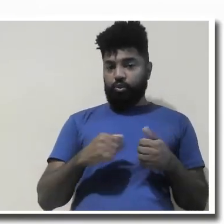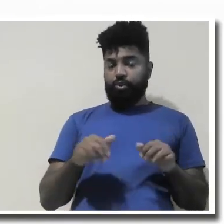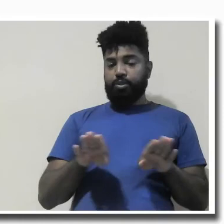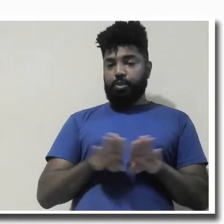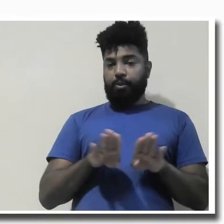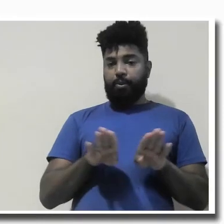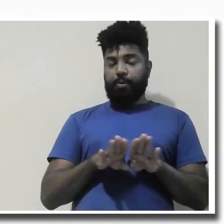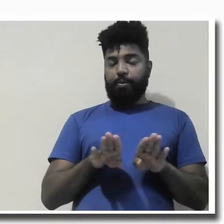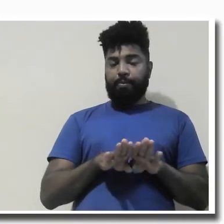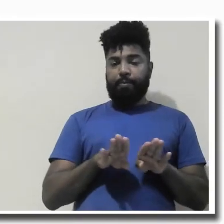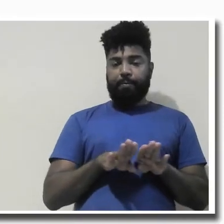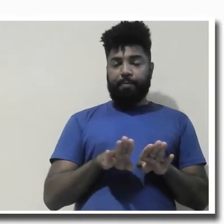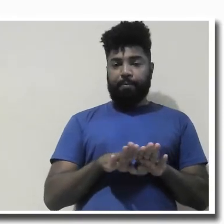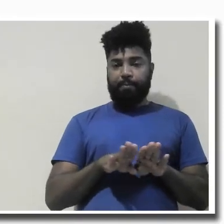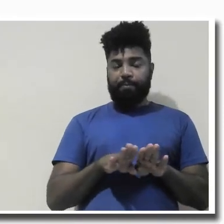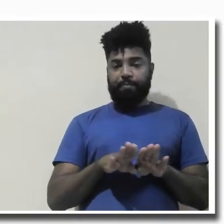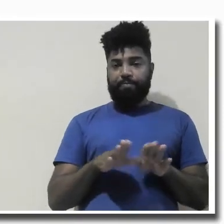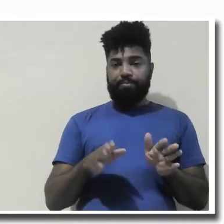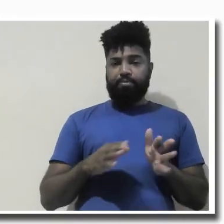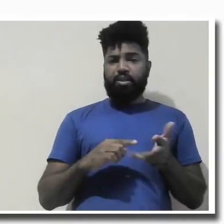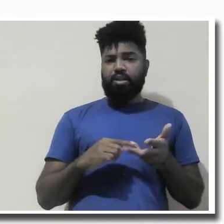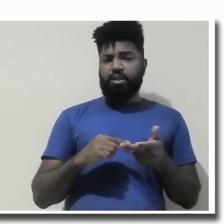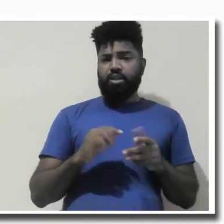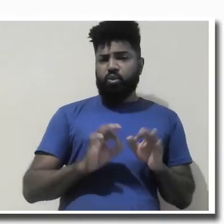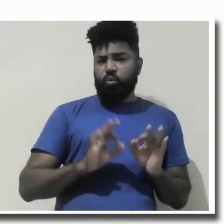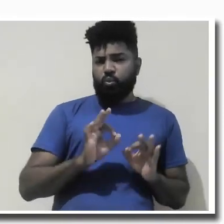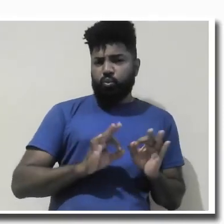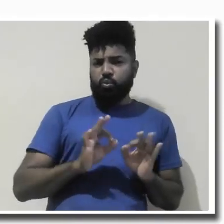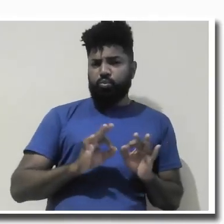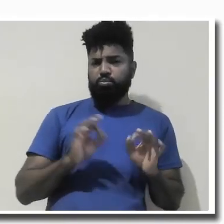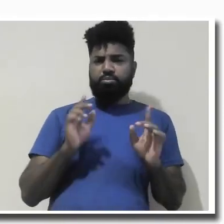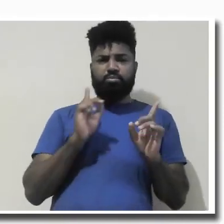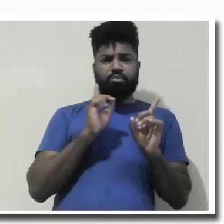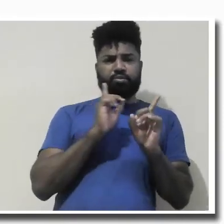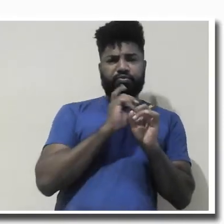Em operações mais complexas, que envolvam